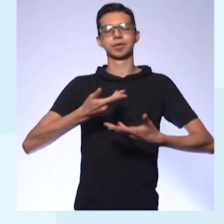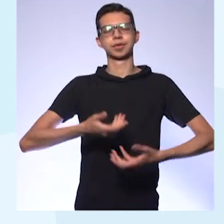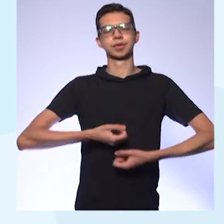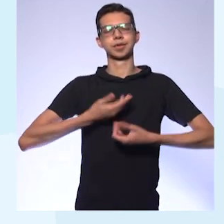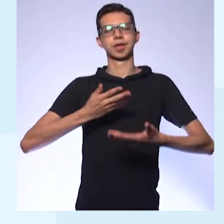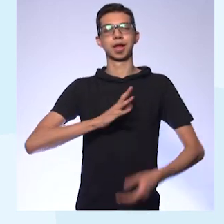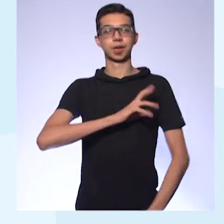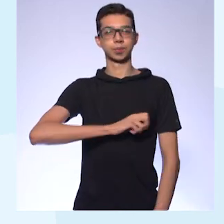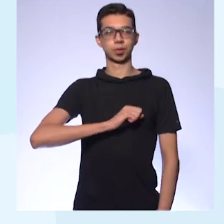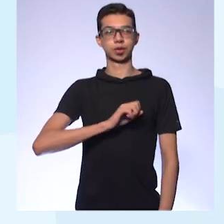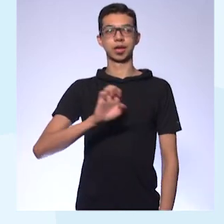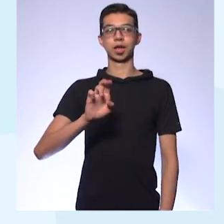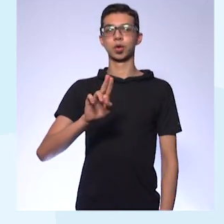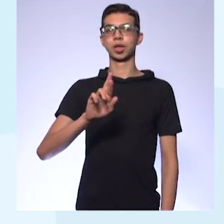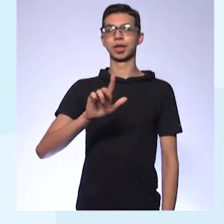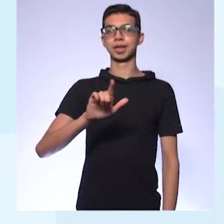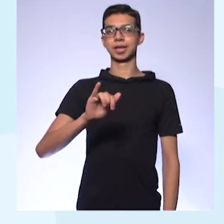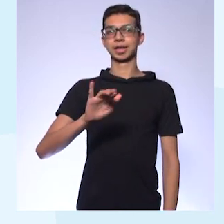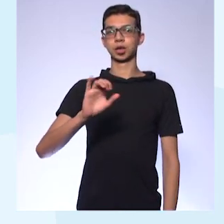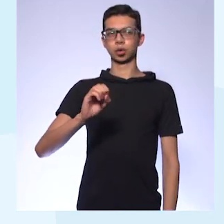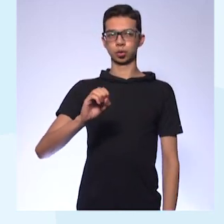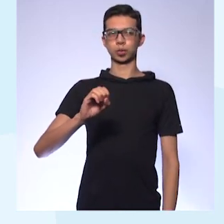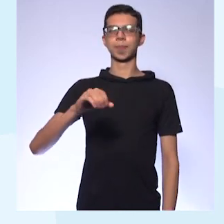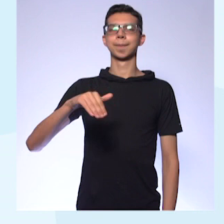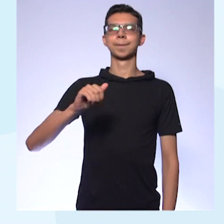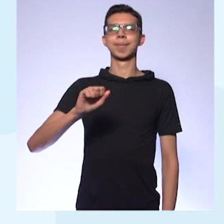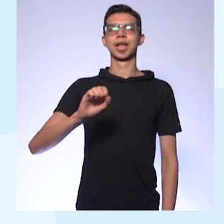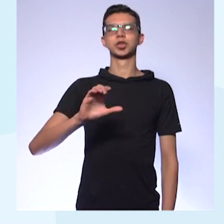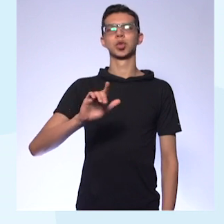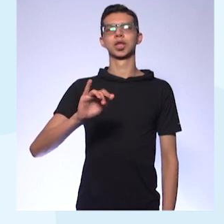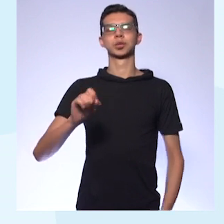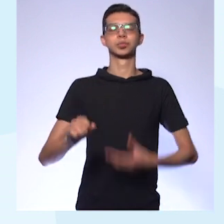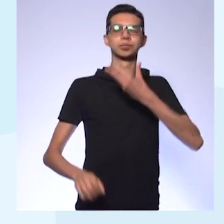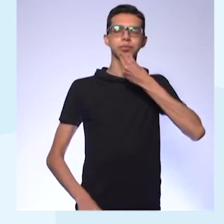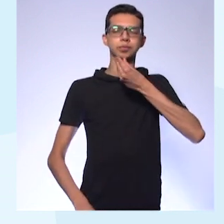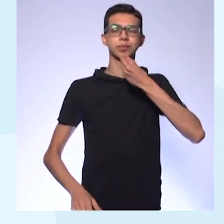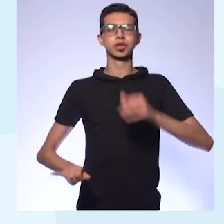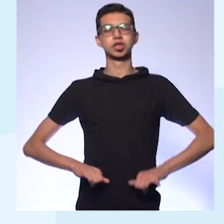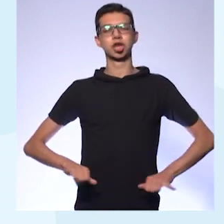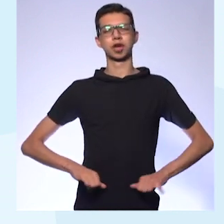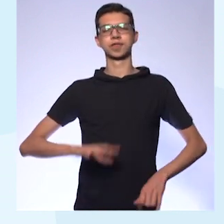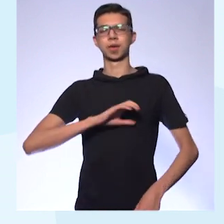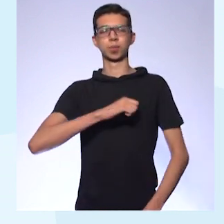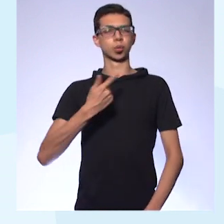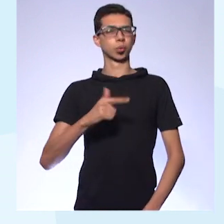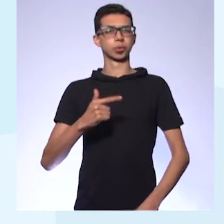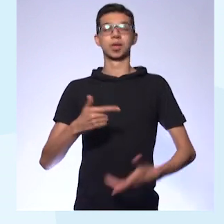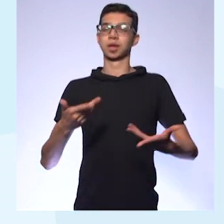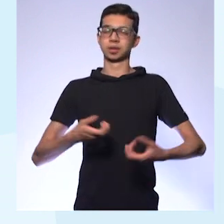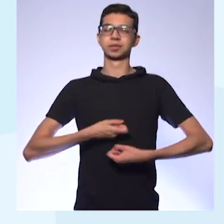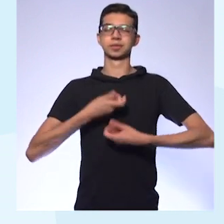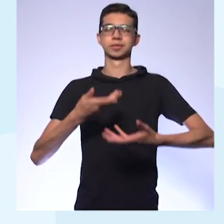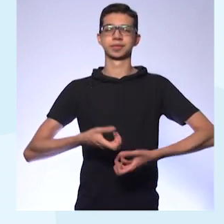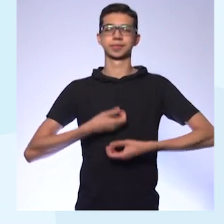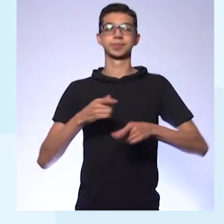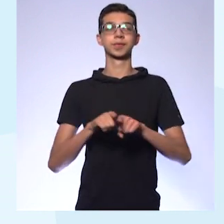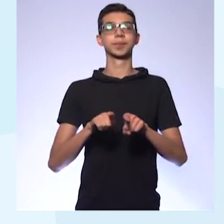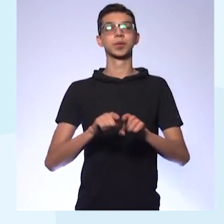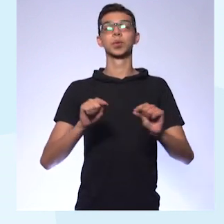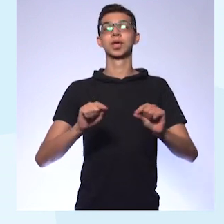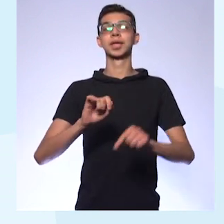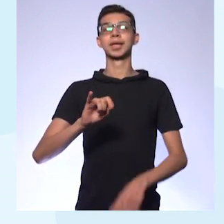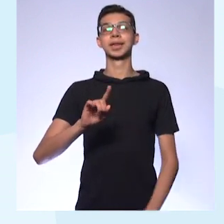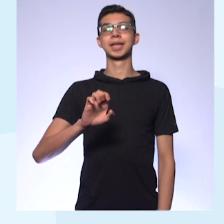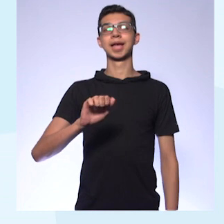dele, uma coita de amor, que é o sofrimento amoroso que ele sente por não ter o amor, esse amor idealizado, que geralmente é uma